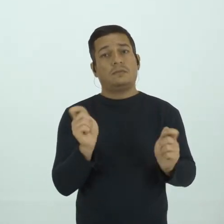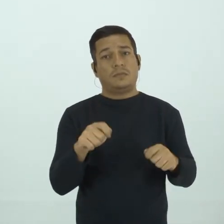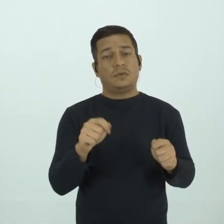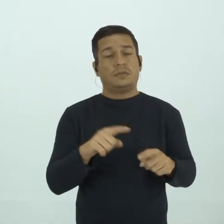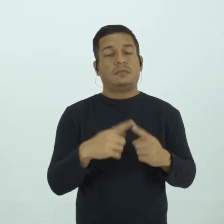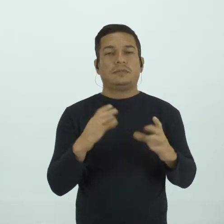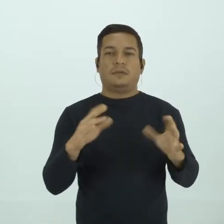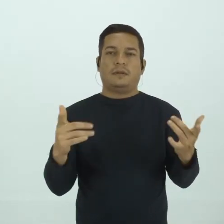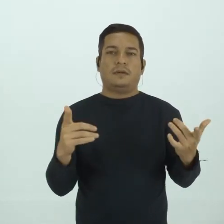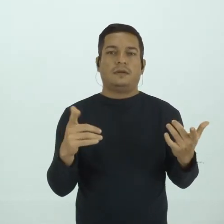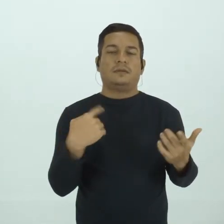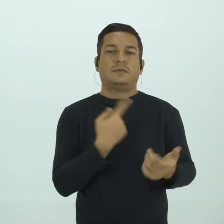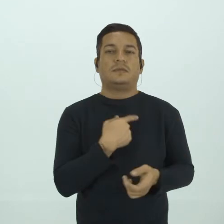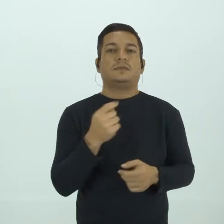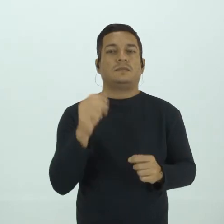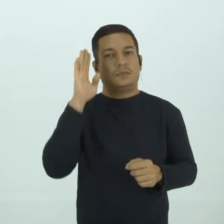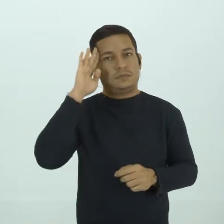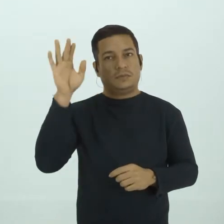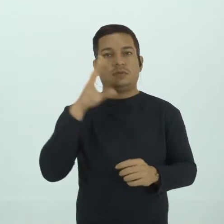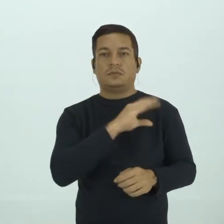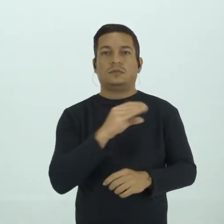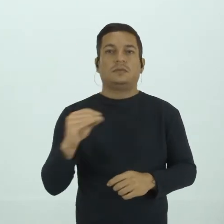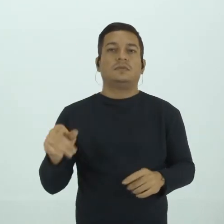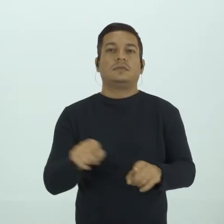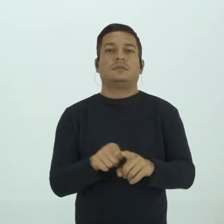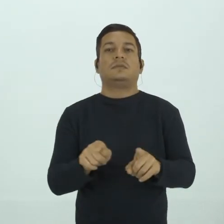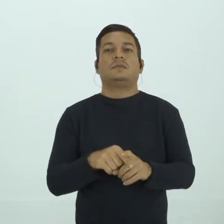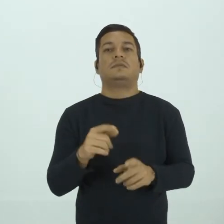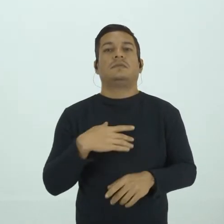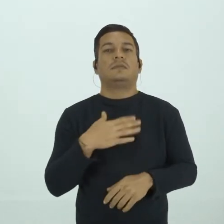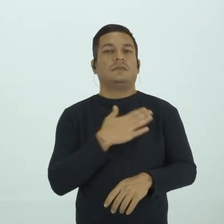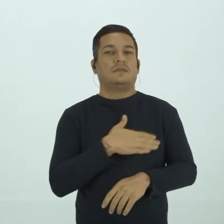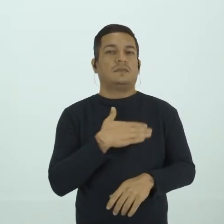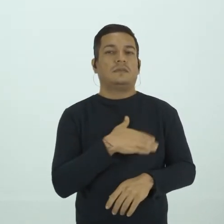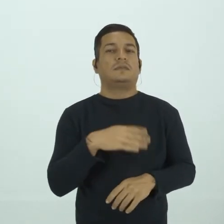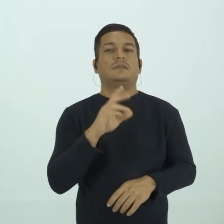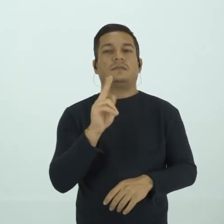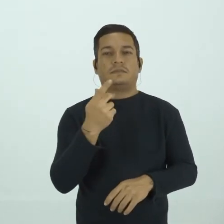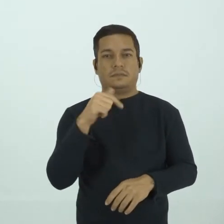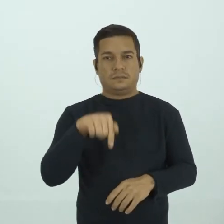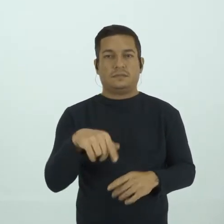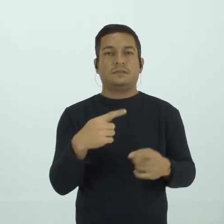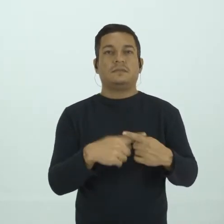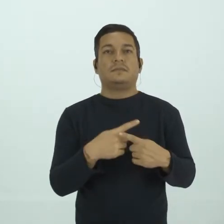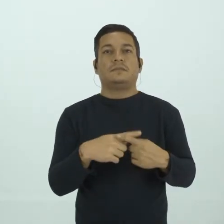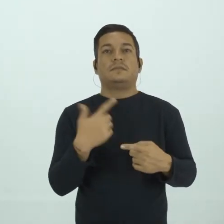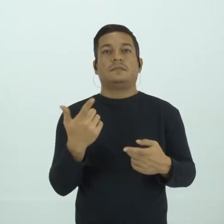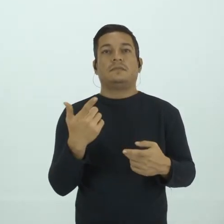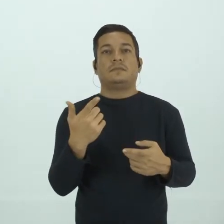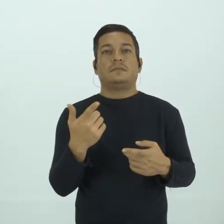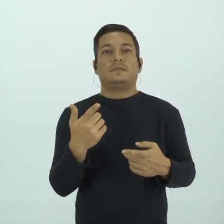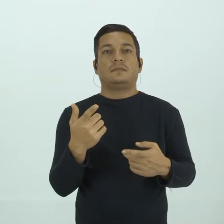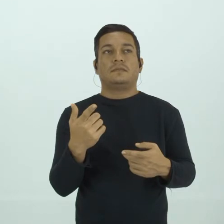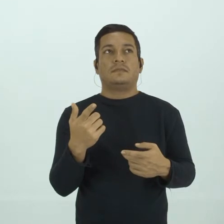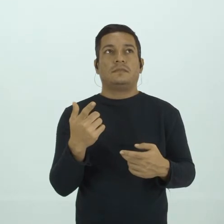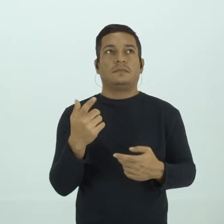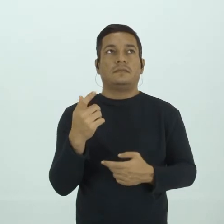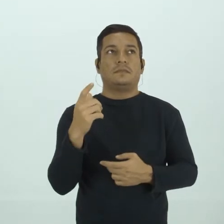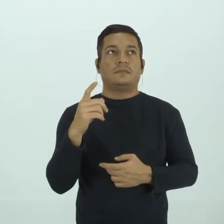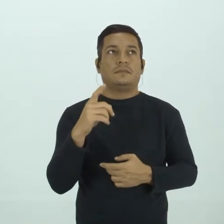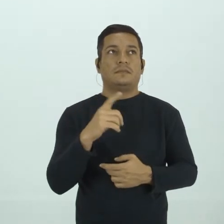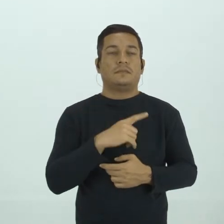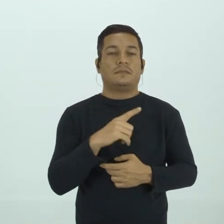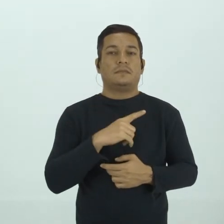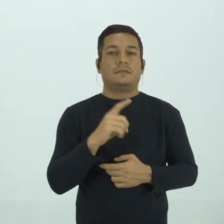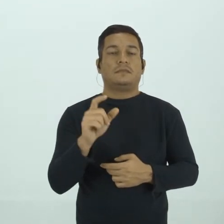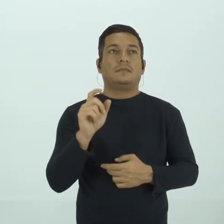Mas, claro, nós, principalmente os adolescentes, né, amam as HQs justamente por esse elemento